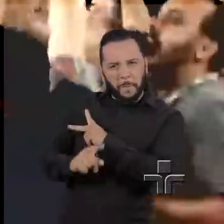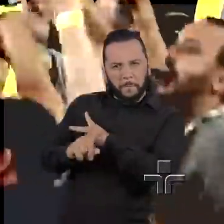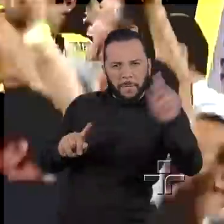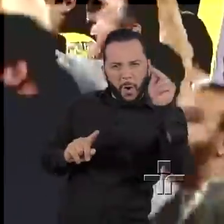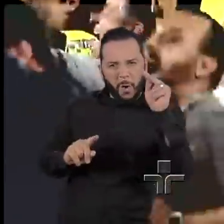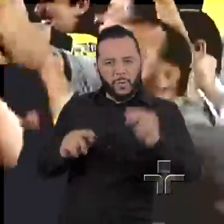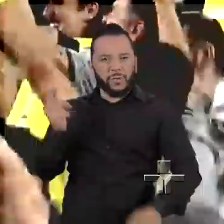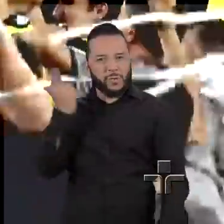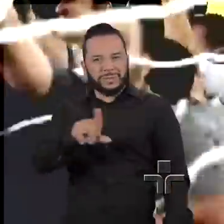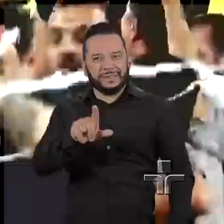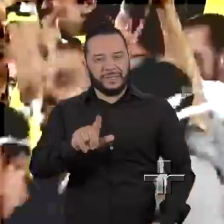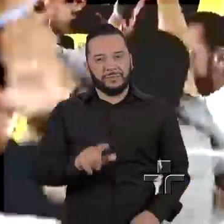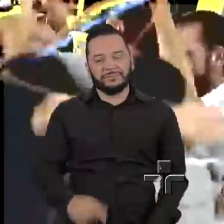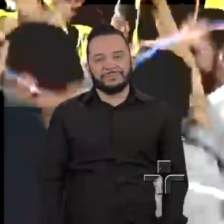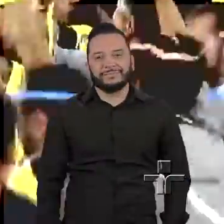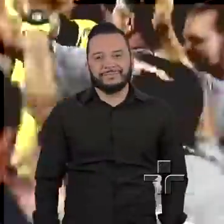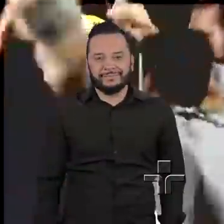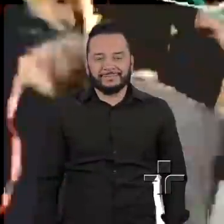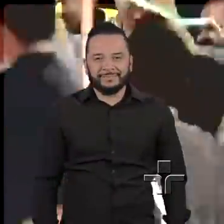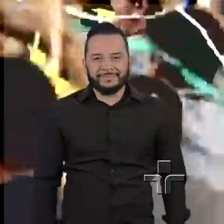casa adversária.